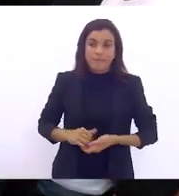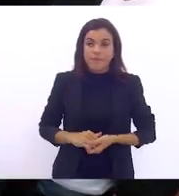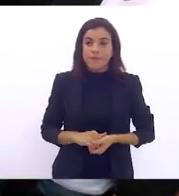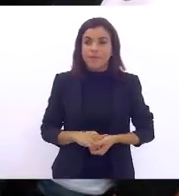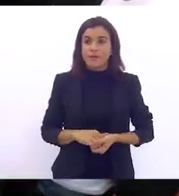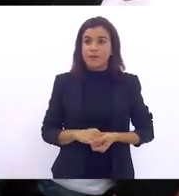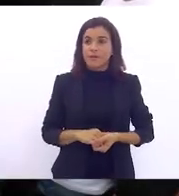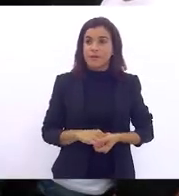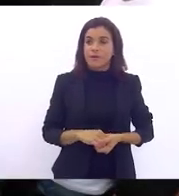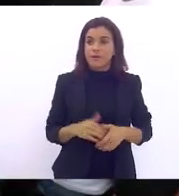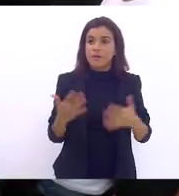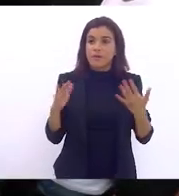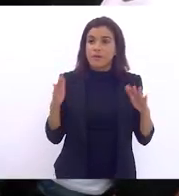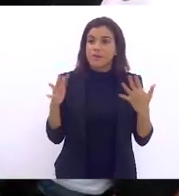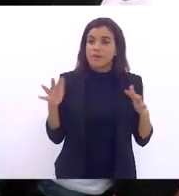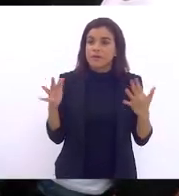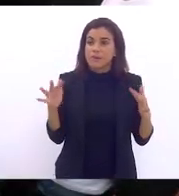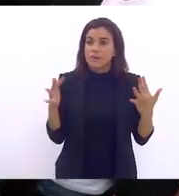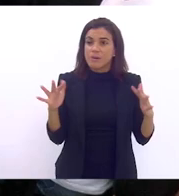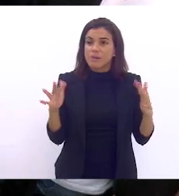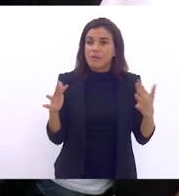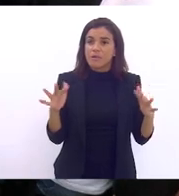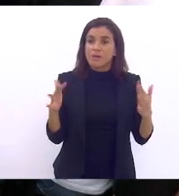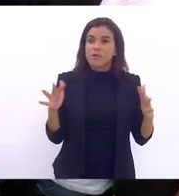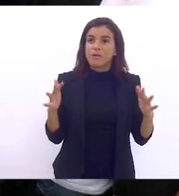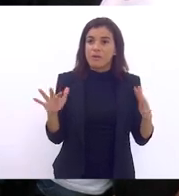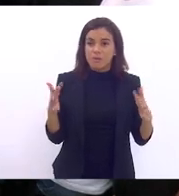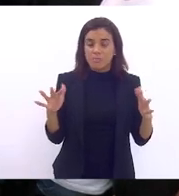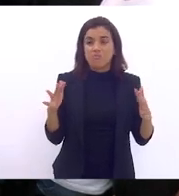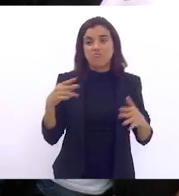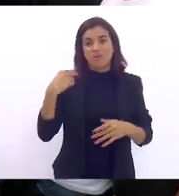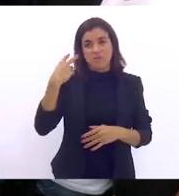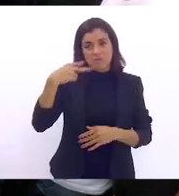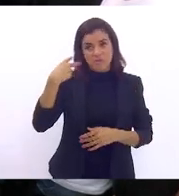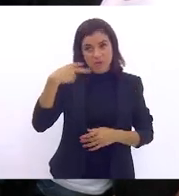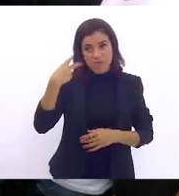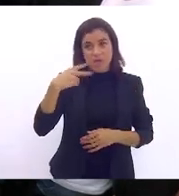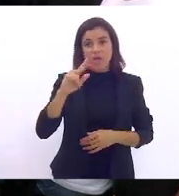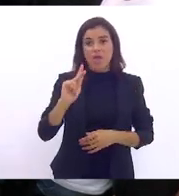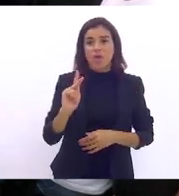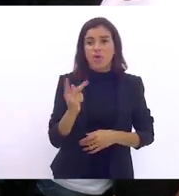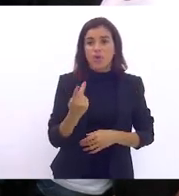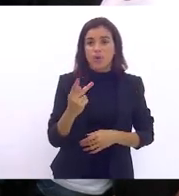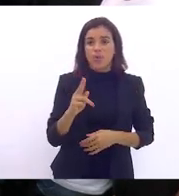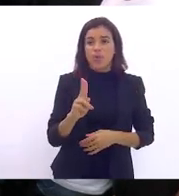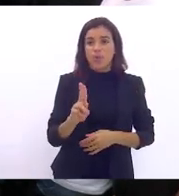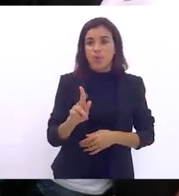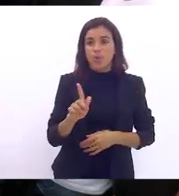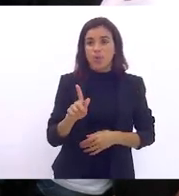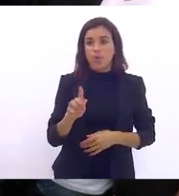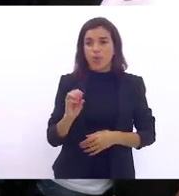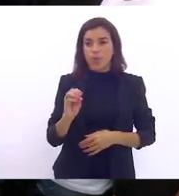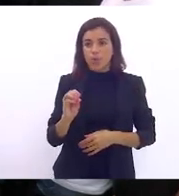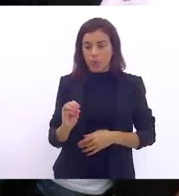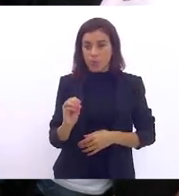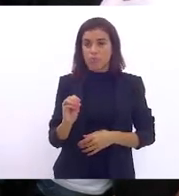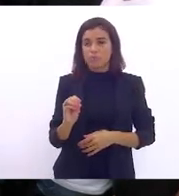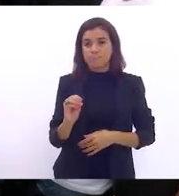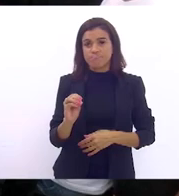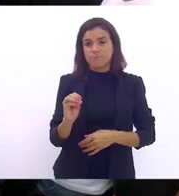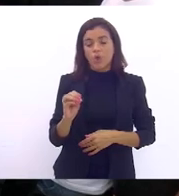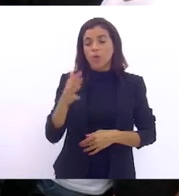Deus Parabéns Nobre Vereador graçano não tinha dúvida que que você